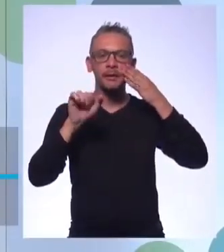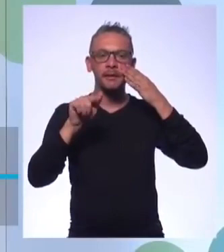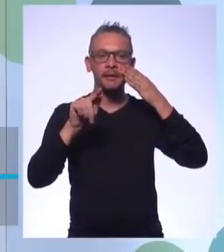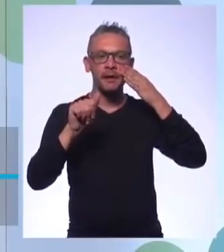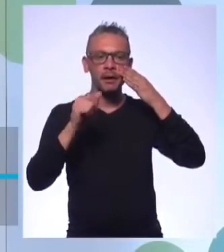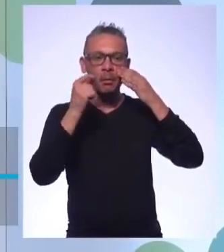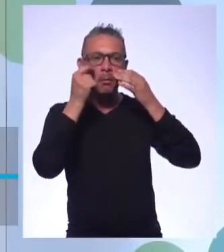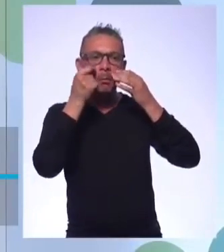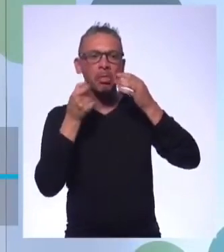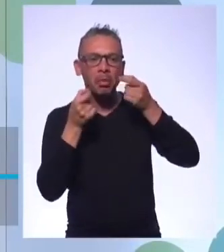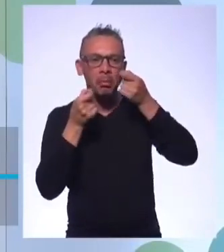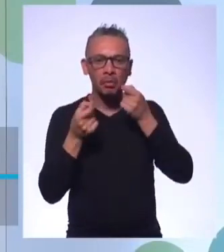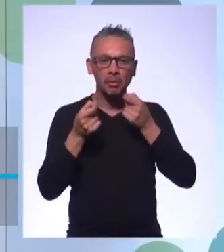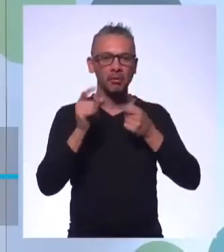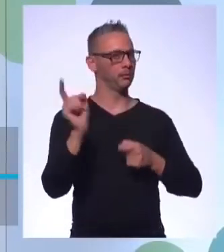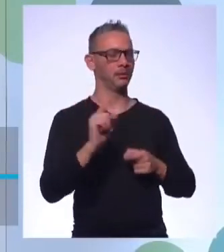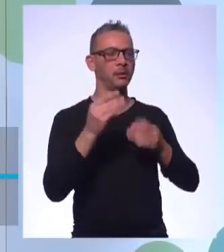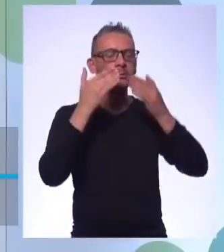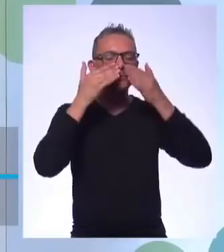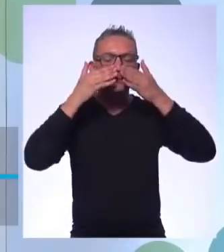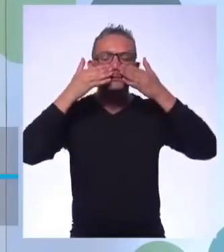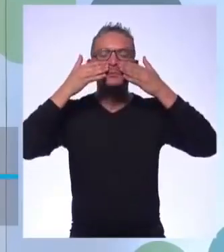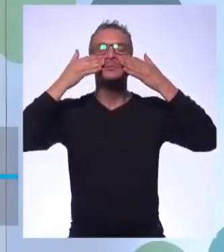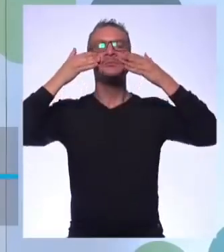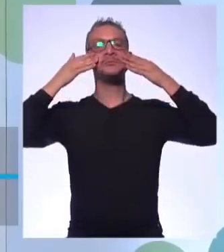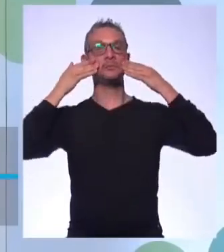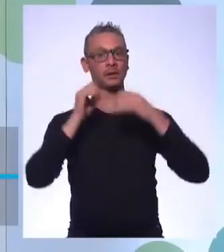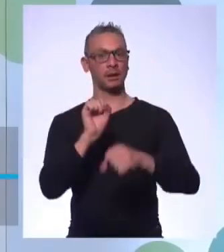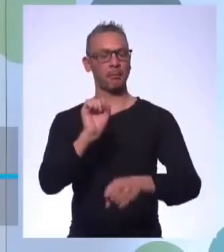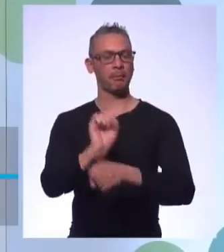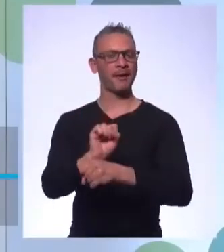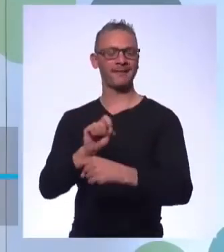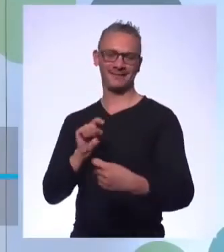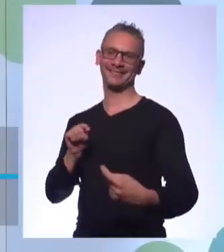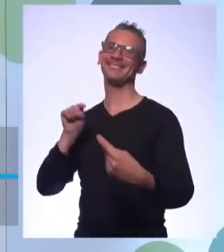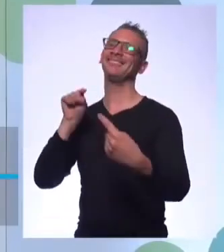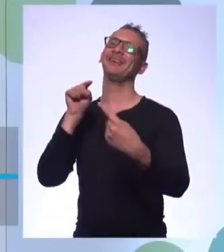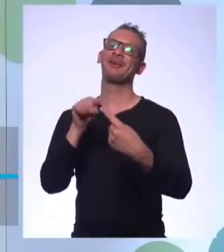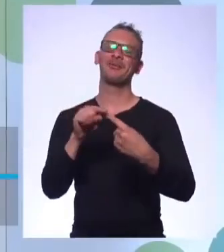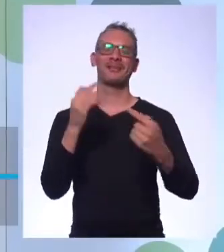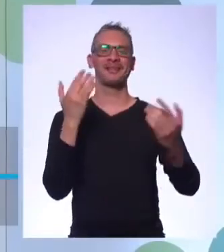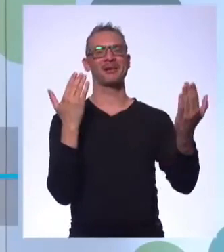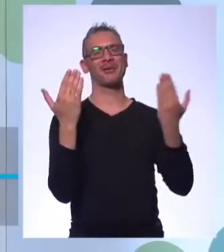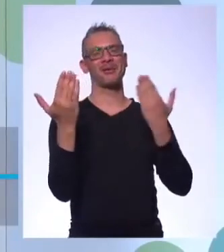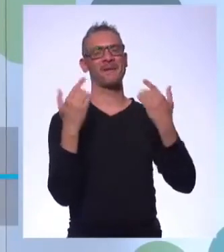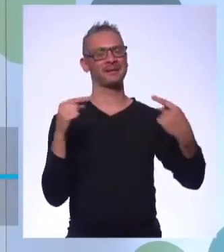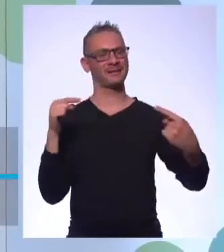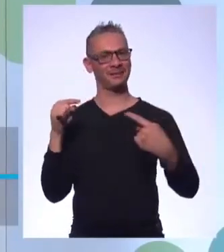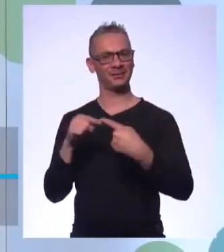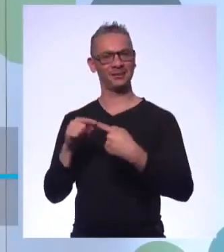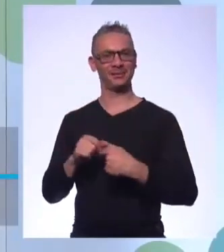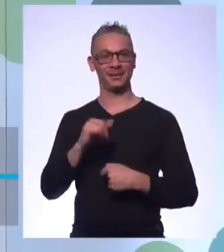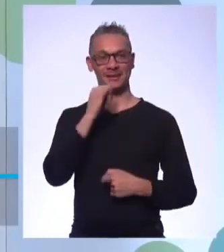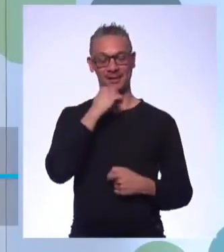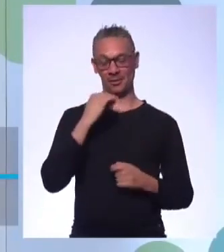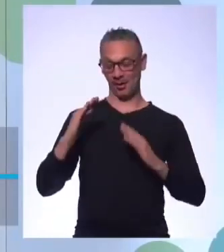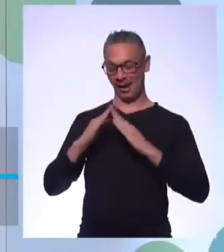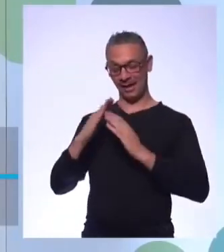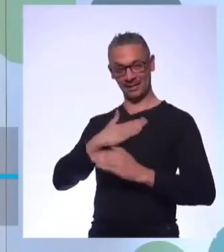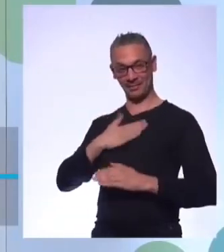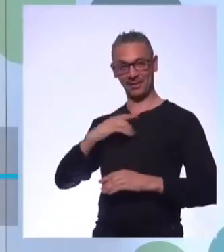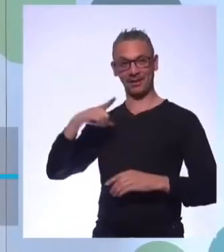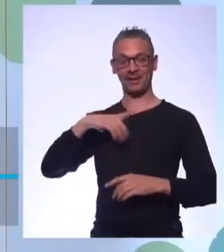não chora Sim, pitanga. por favor. Isso é um efeito de expressão que a gente faz uma comparação. Eu tenho uma pitangueira lá em casa, E